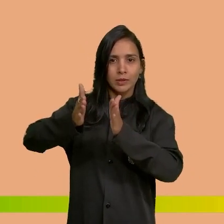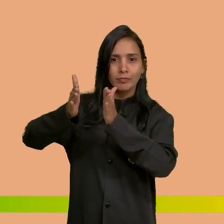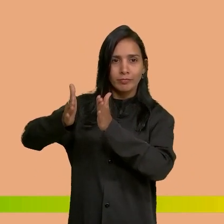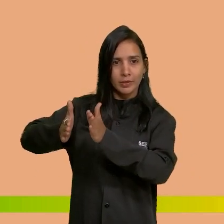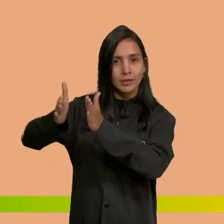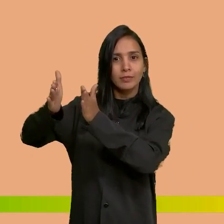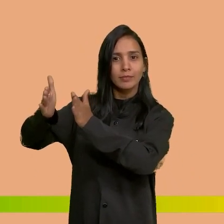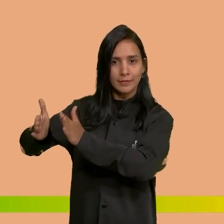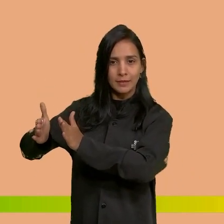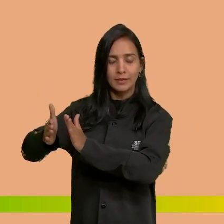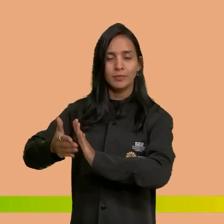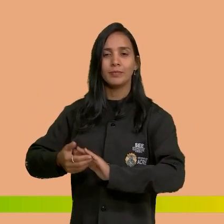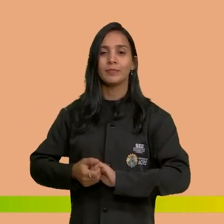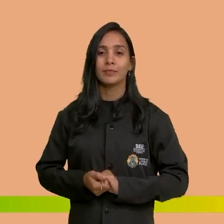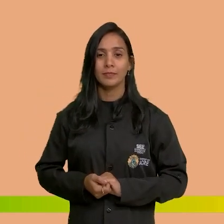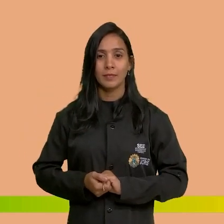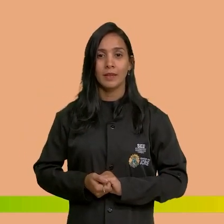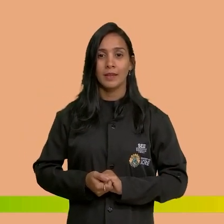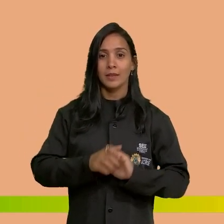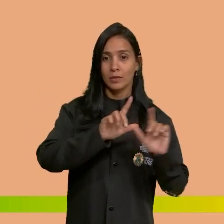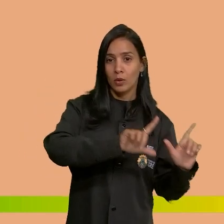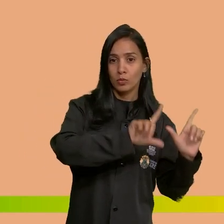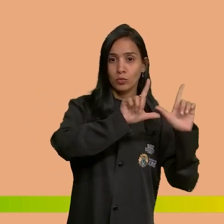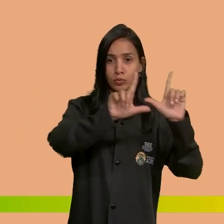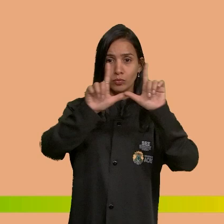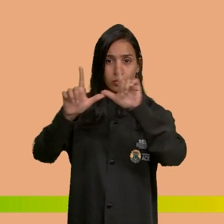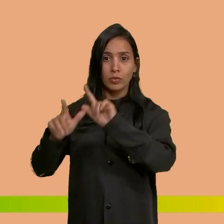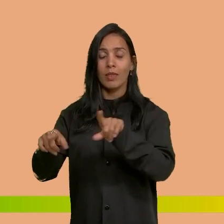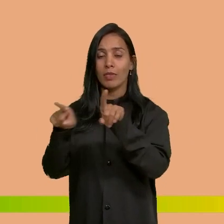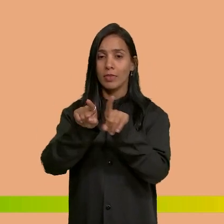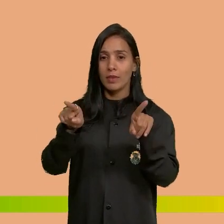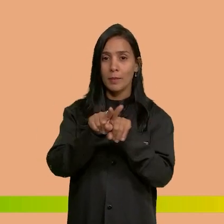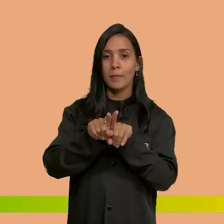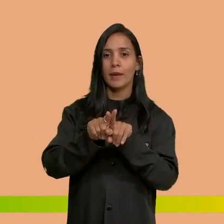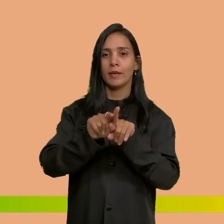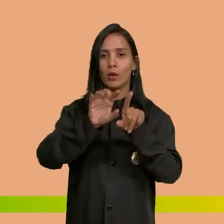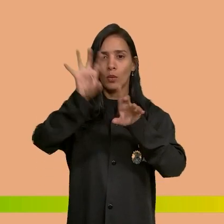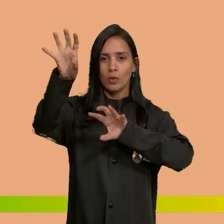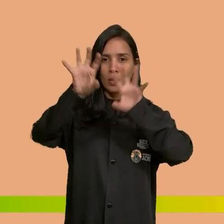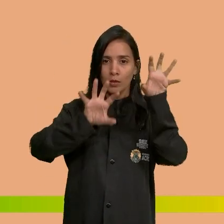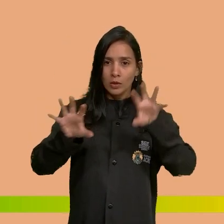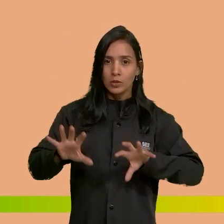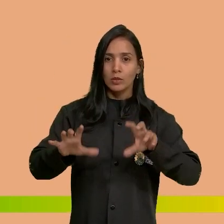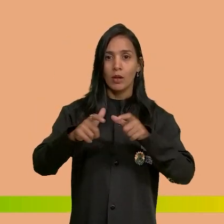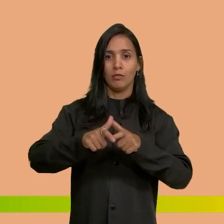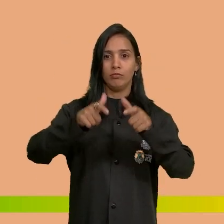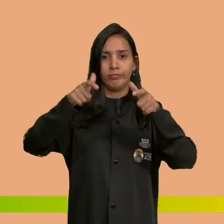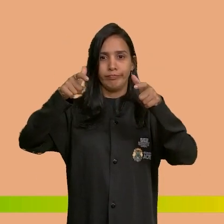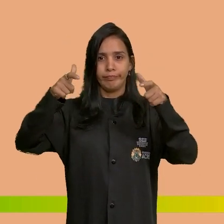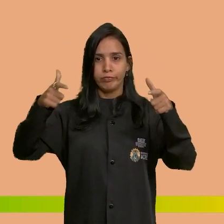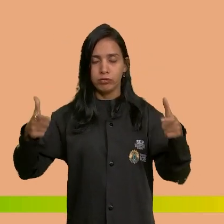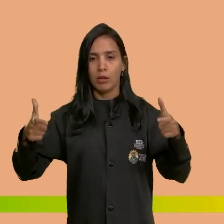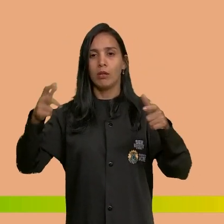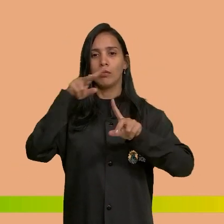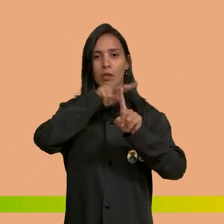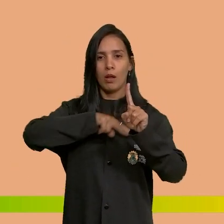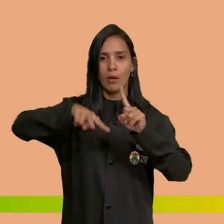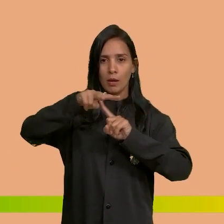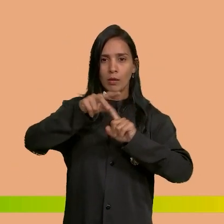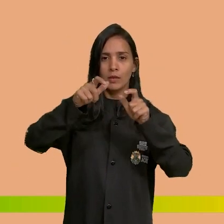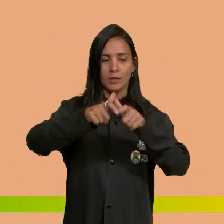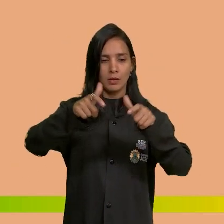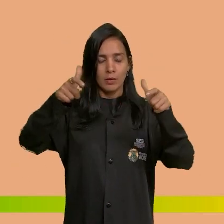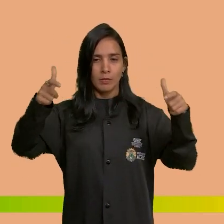várias cenas. Então, esse ato, ele é uma divisão maior, uma divisão onde, lá